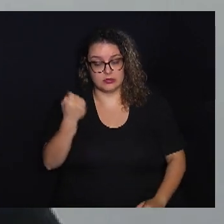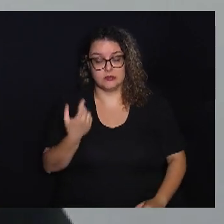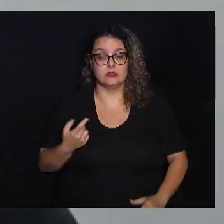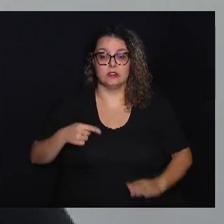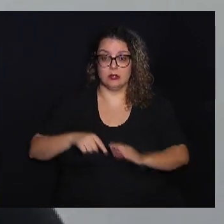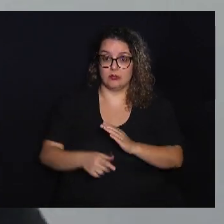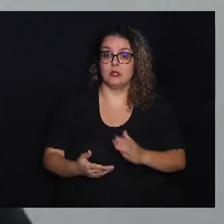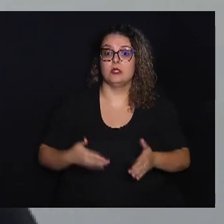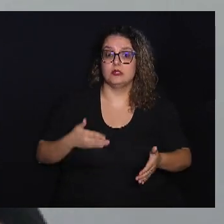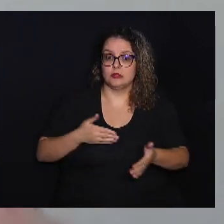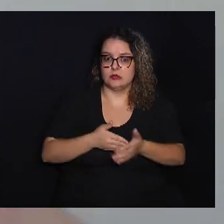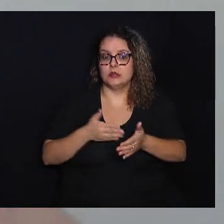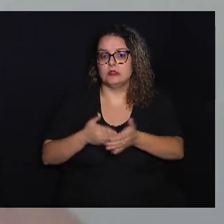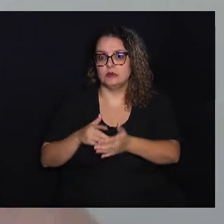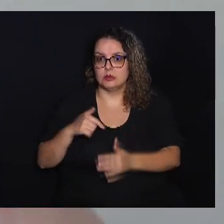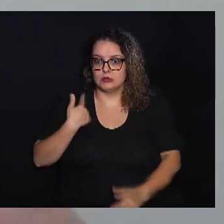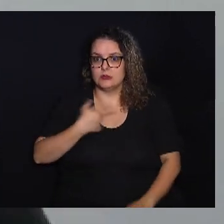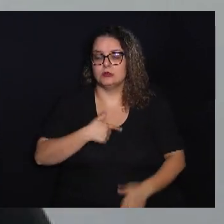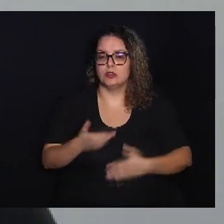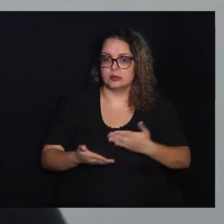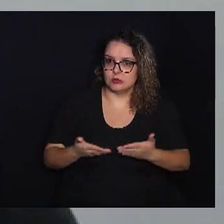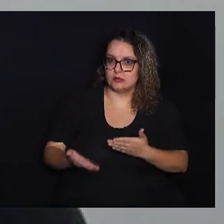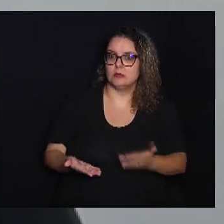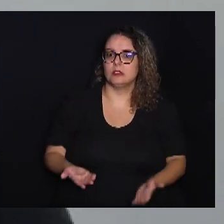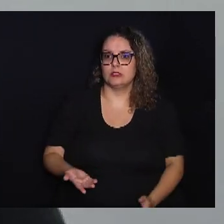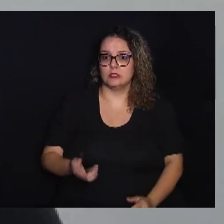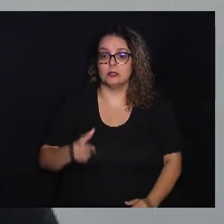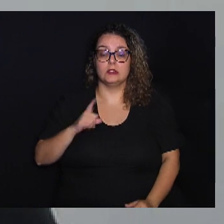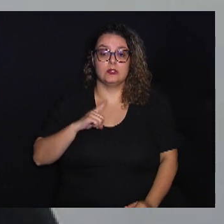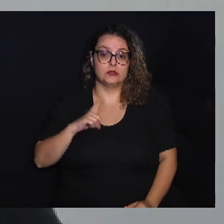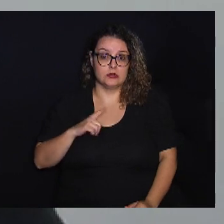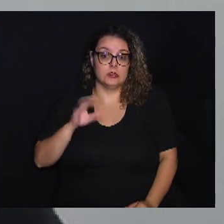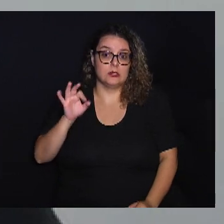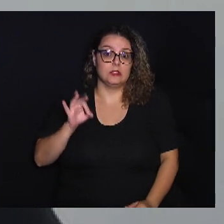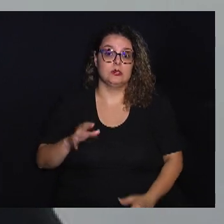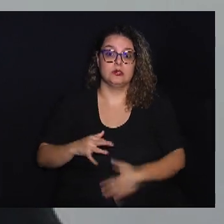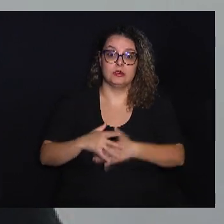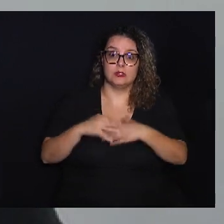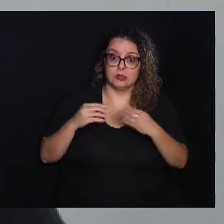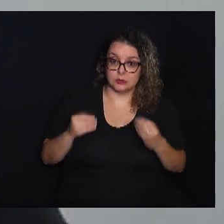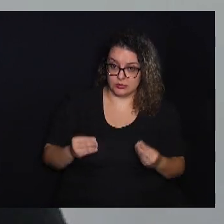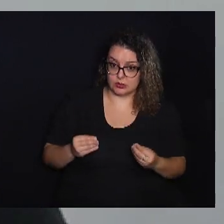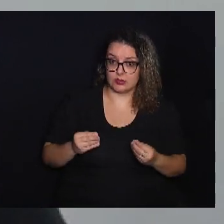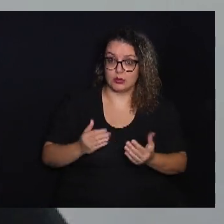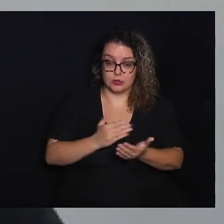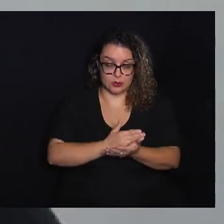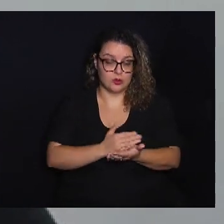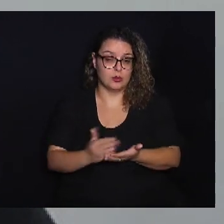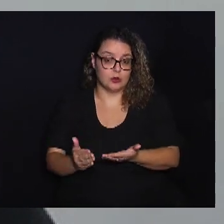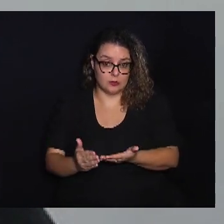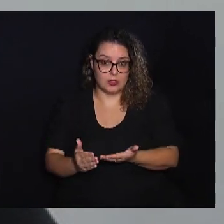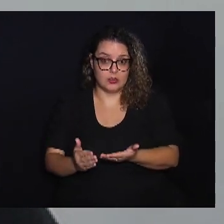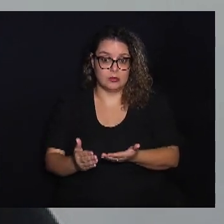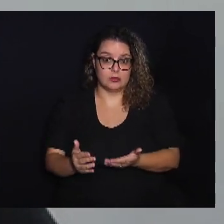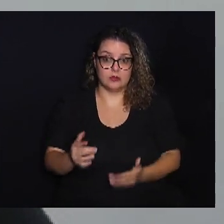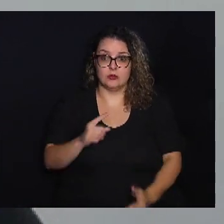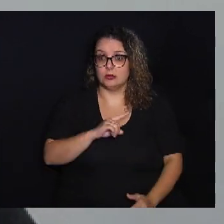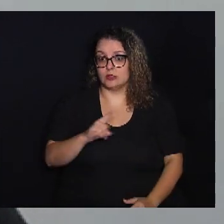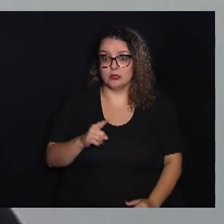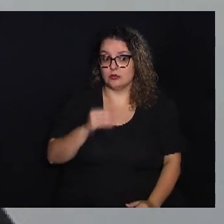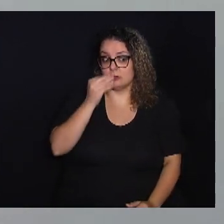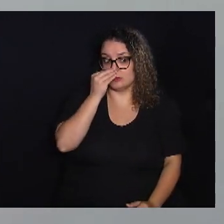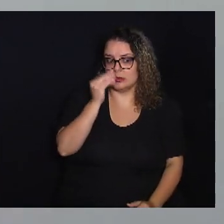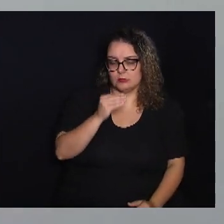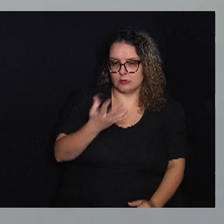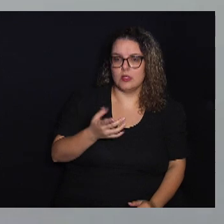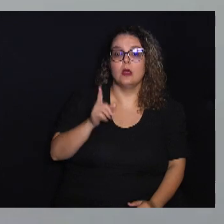nem falava em cura para câncer de pulmão, tá? Hoje a gente já fala, né? Então, quando a gente soma só a tomografia, a gente reduz mortalidade